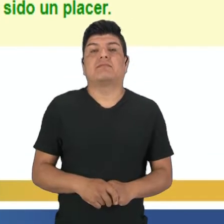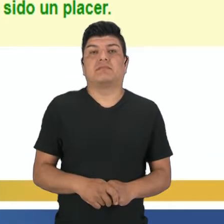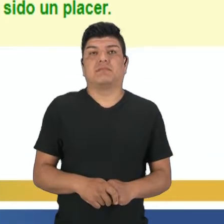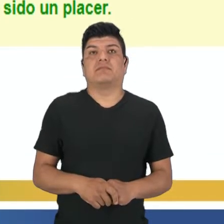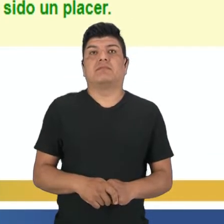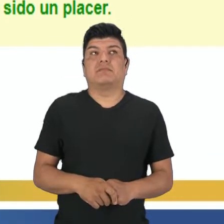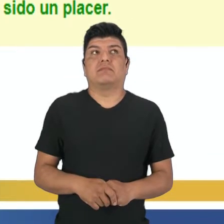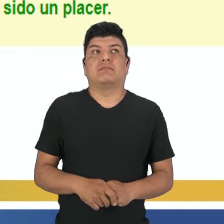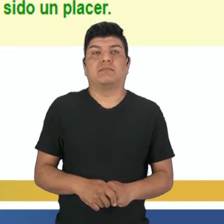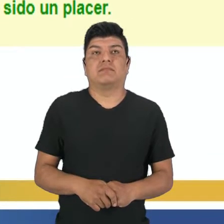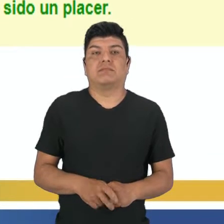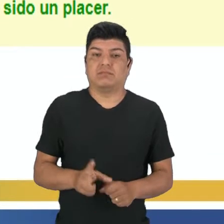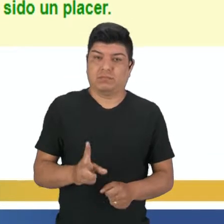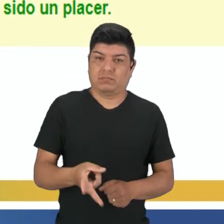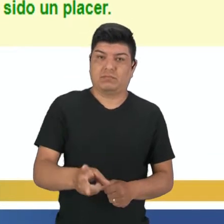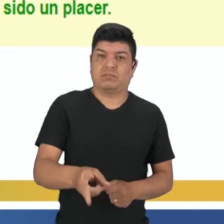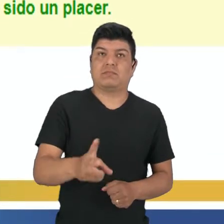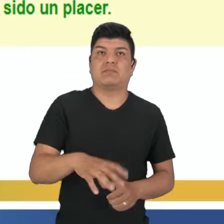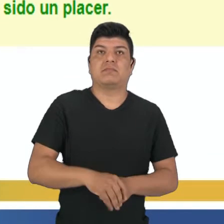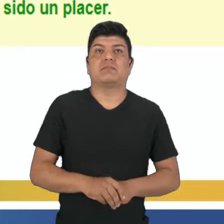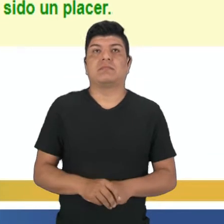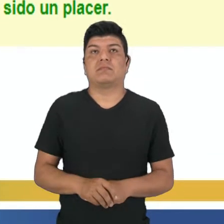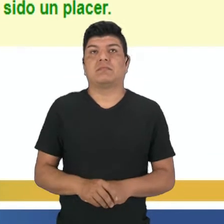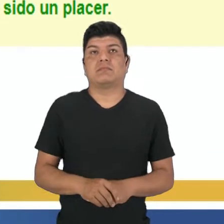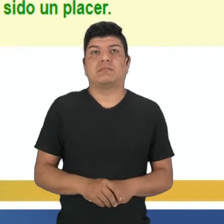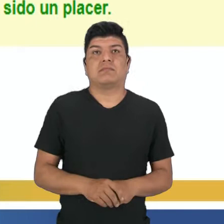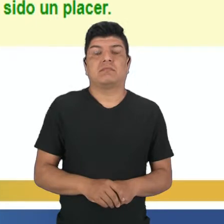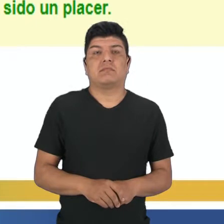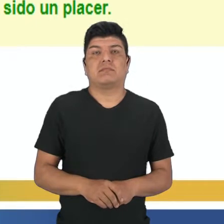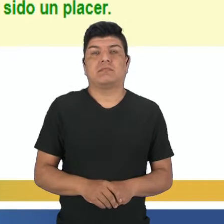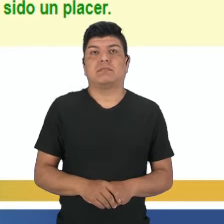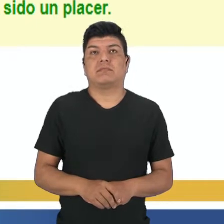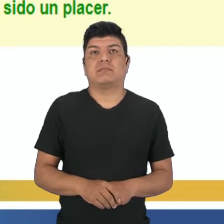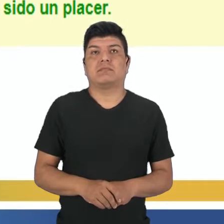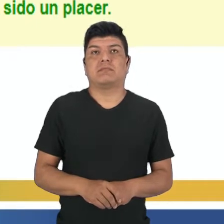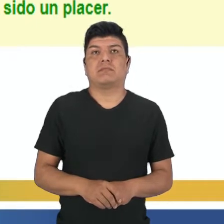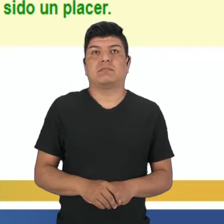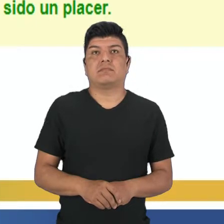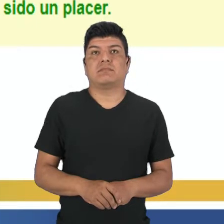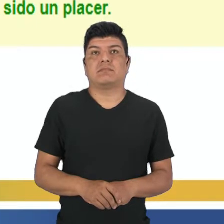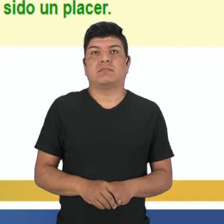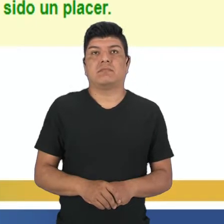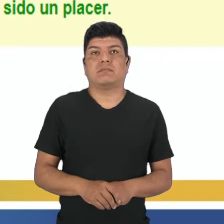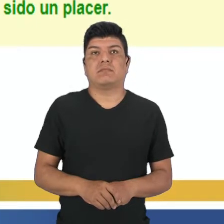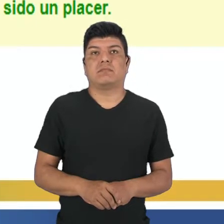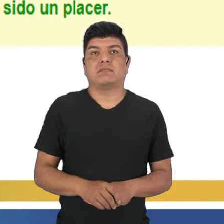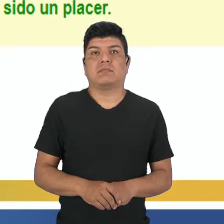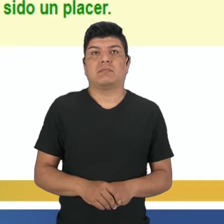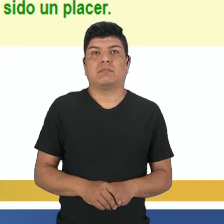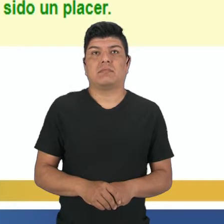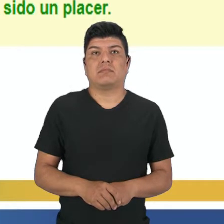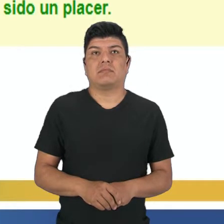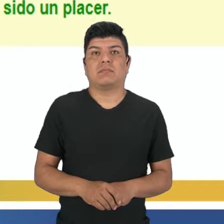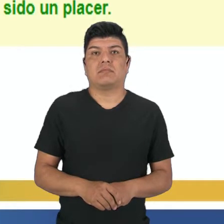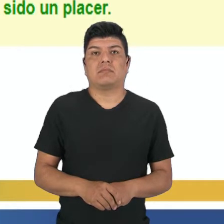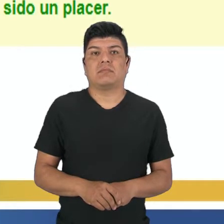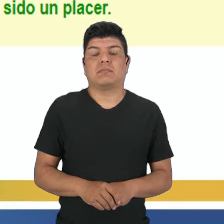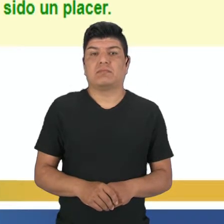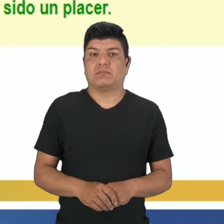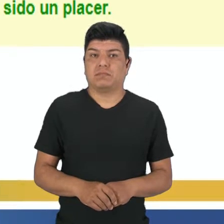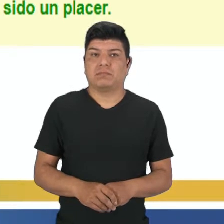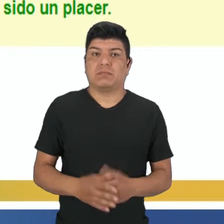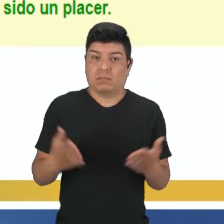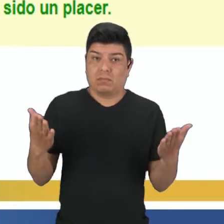A continuação, né? Continuando, bueno, agora vou perguntar-te acerca de alguma atividade do dia a dia. Ou seja, agora eu